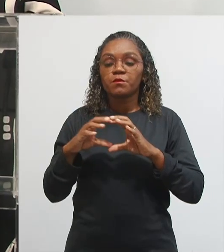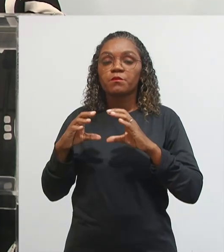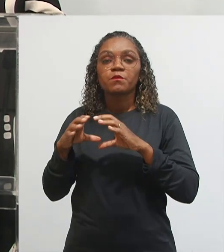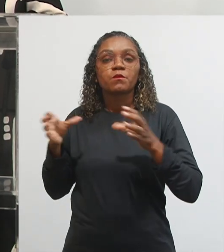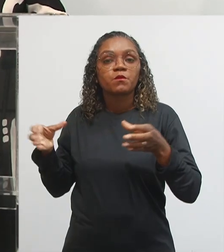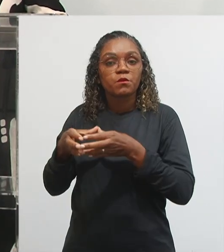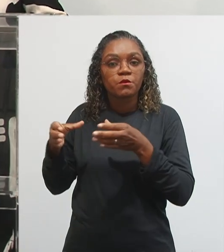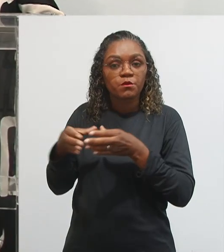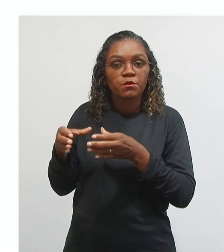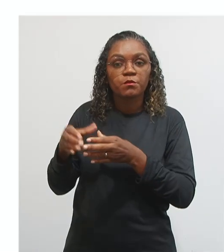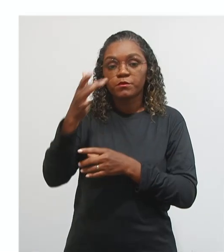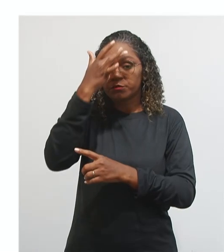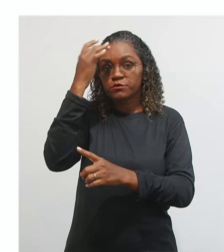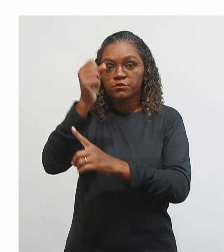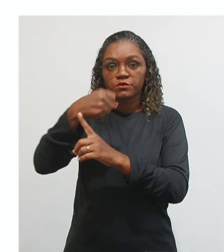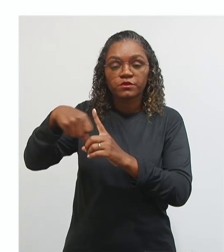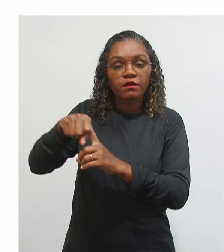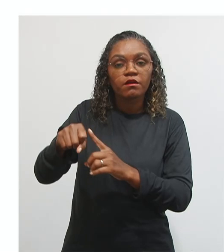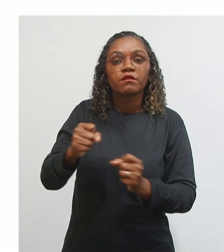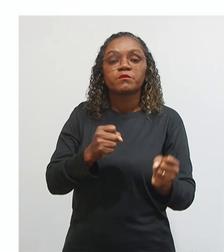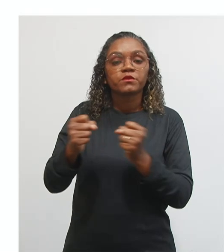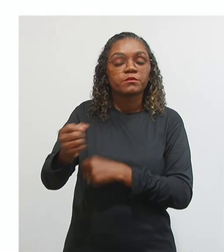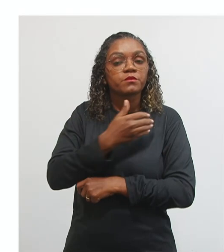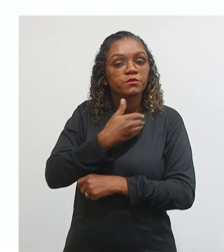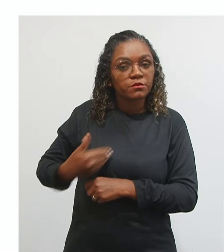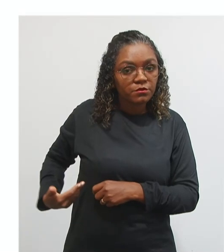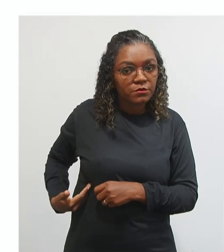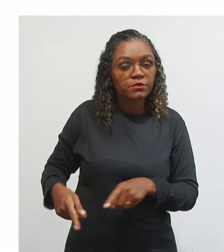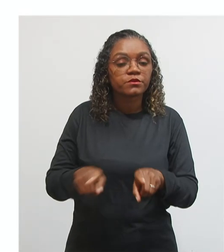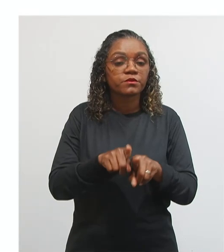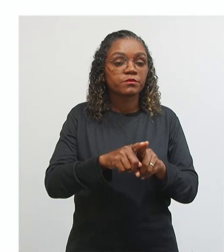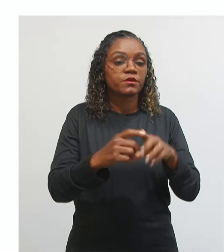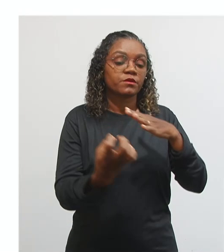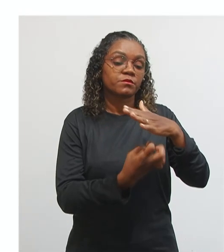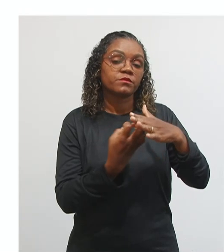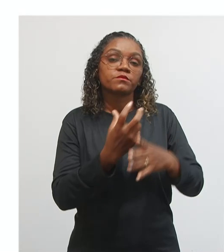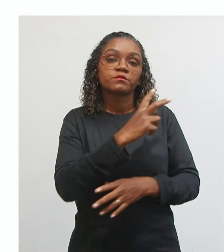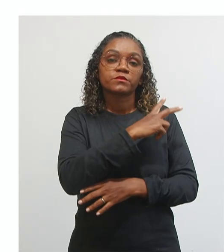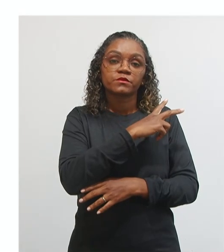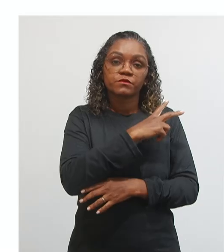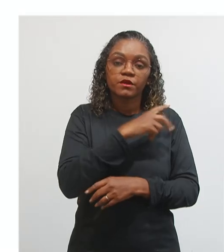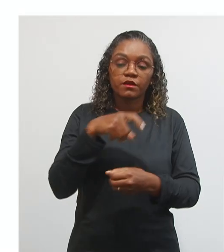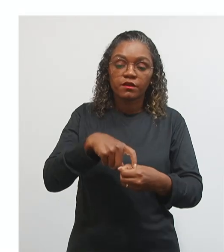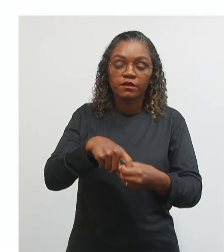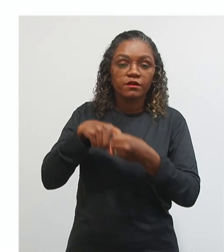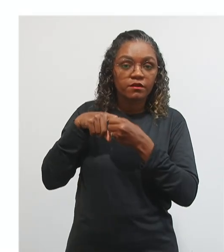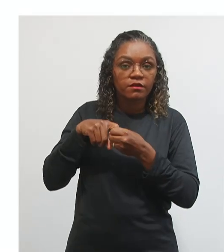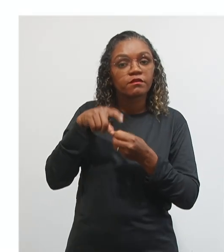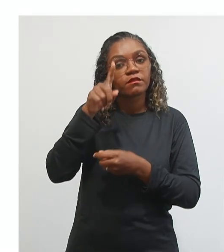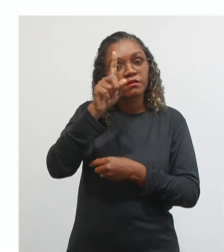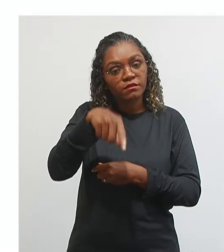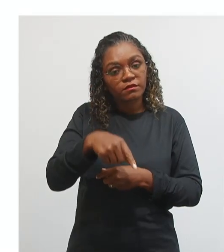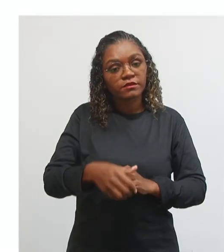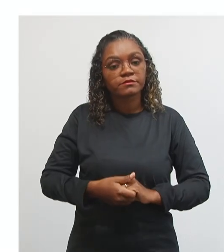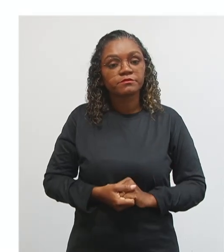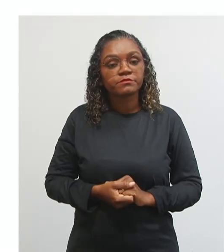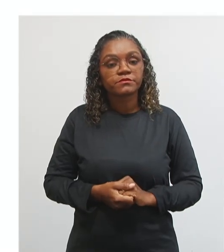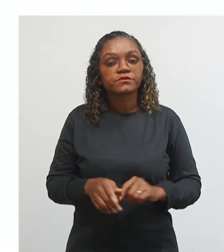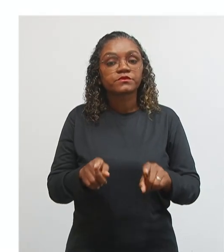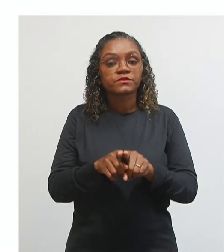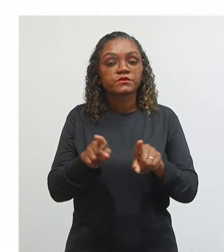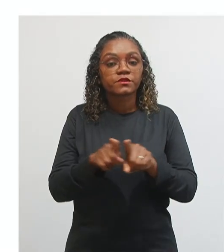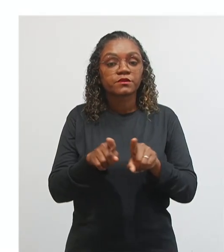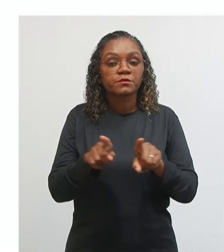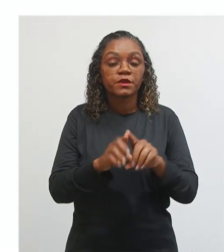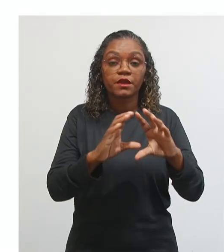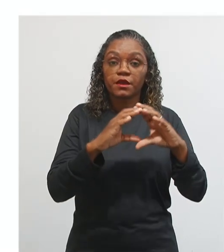privado. Então, aqui inclusive fala, né? Parceria da administração pública com a iniciativa privada e também as forças